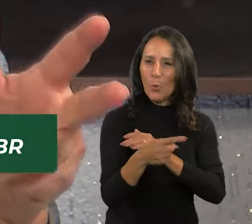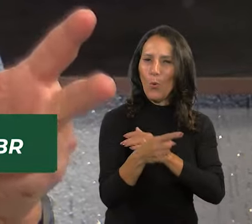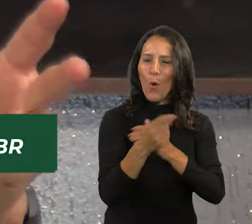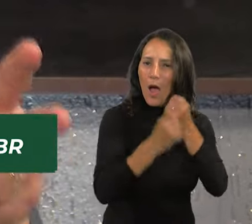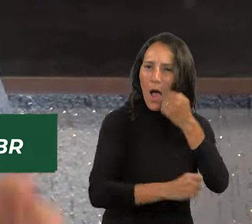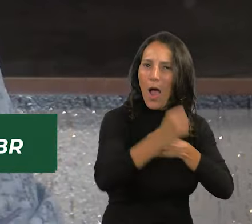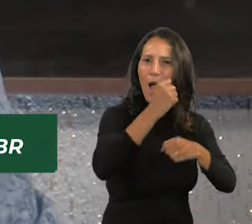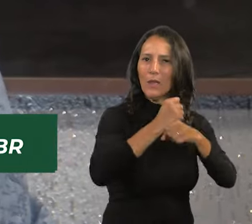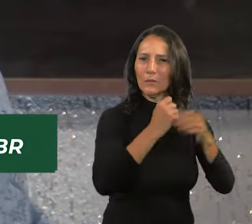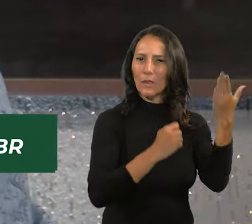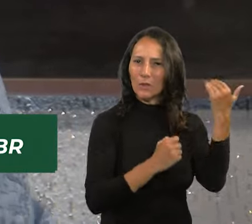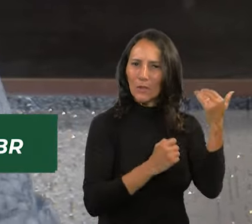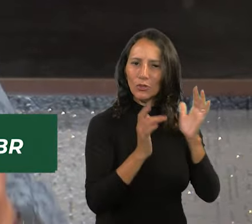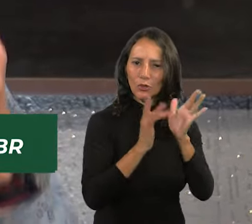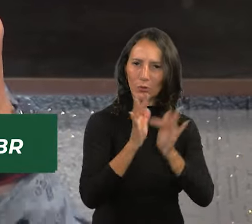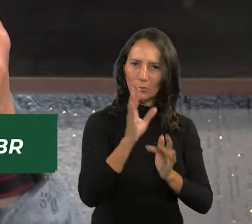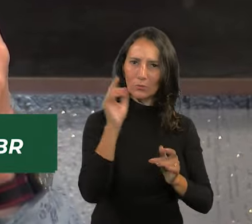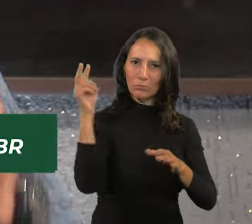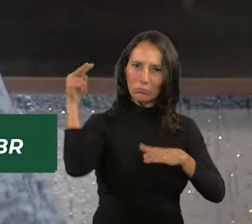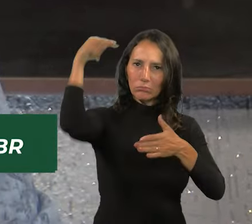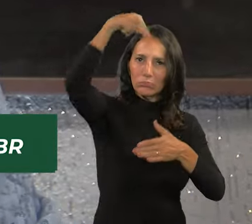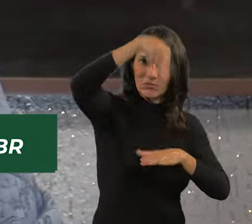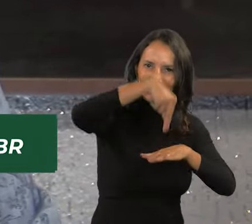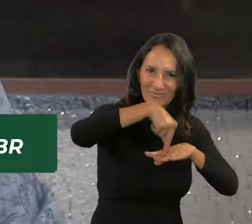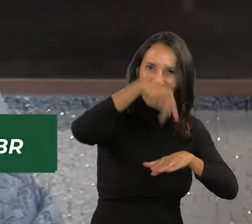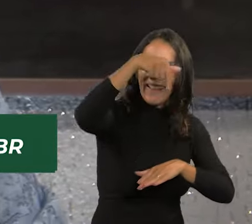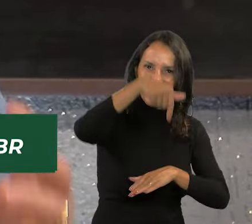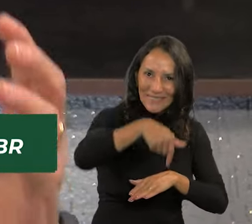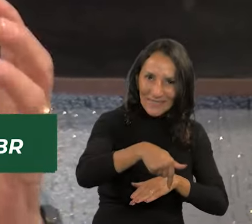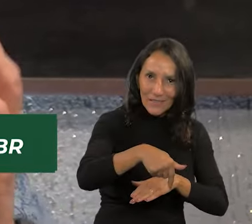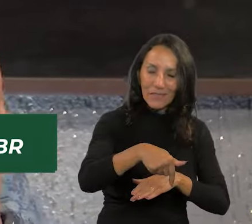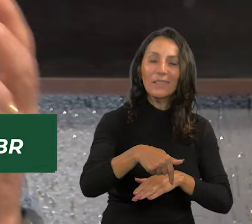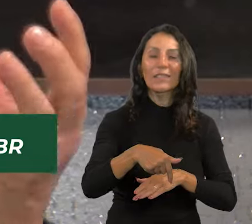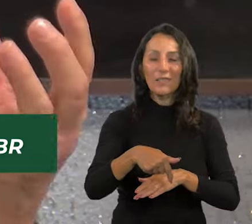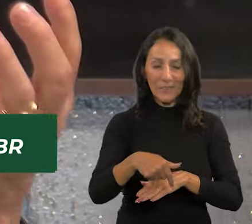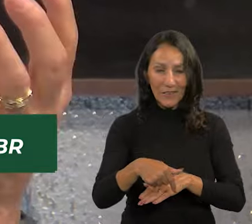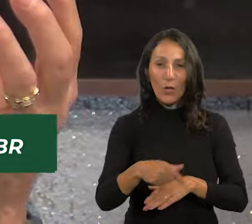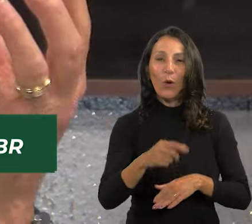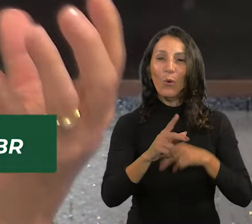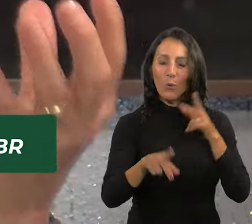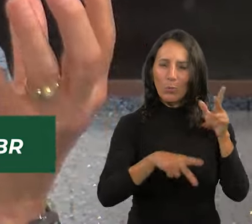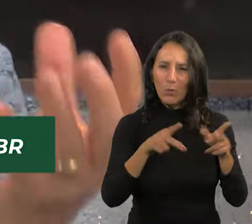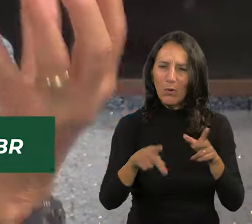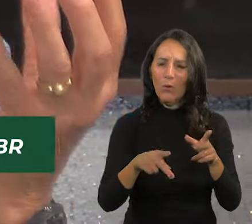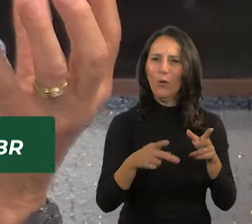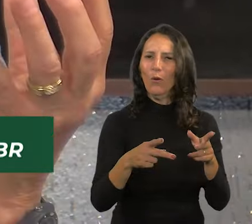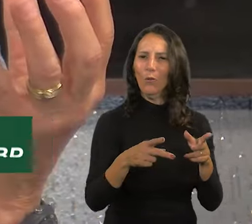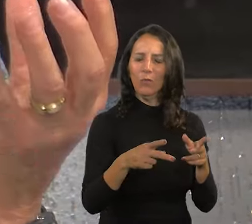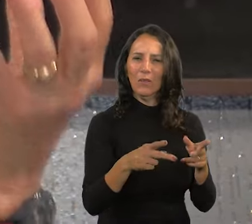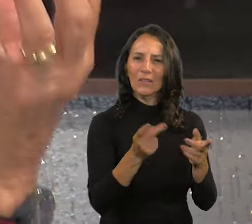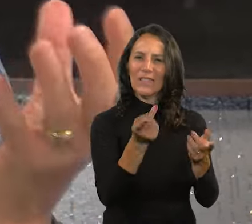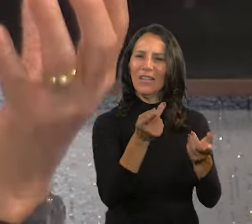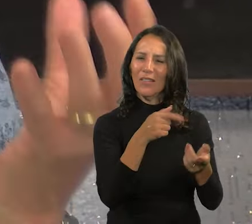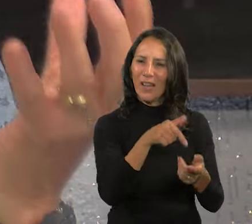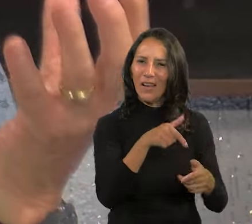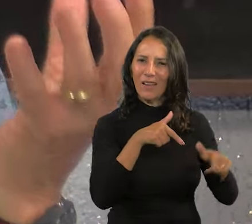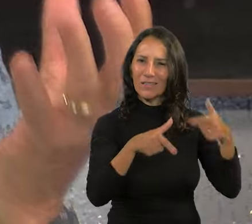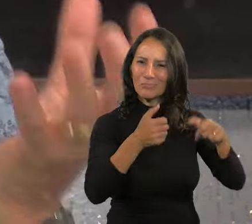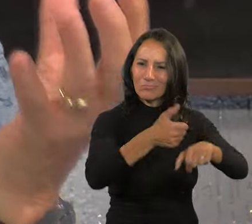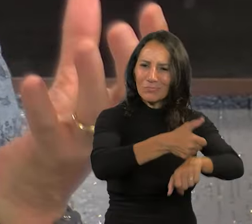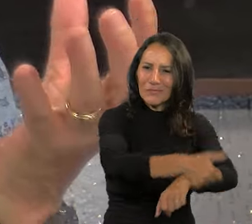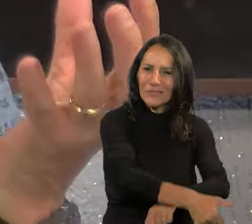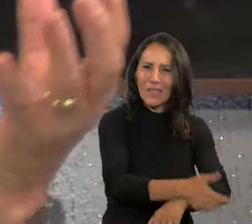escravo. E você vai ver isso em toda a Escritura, que Deus age em favor do povo para tirá-lo